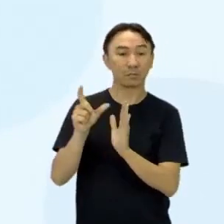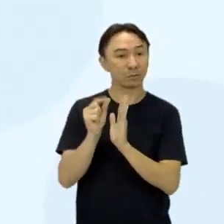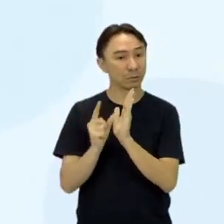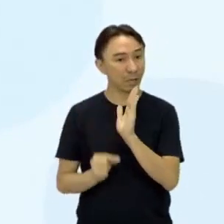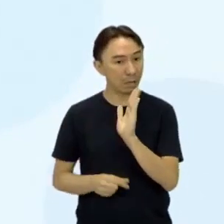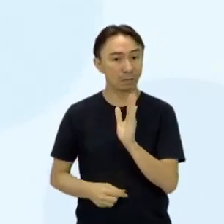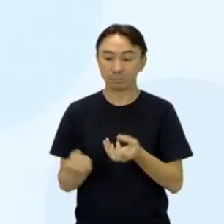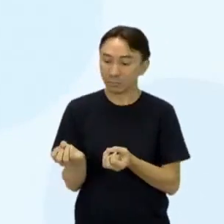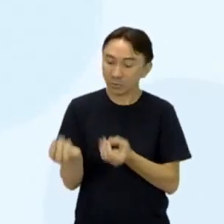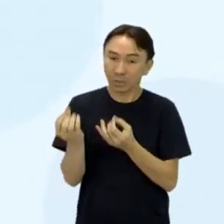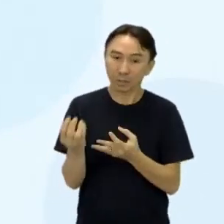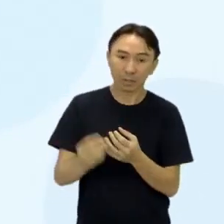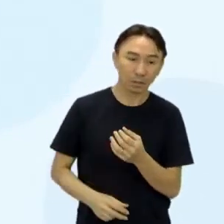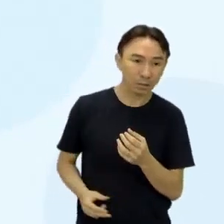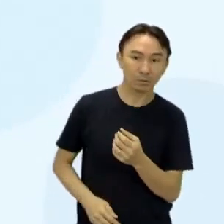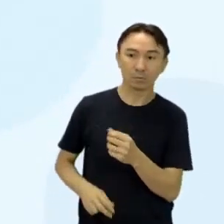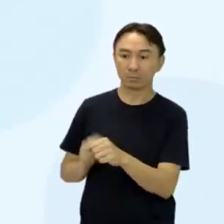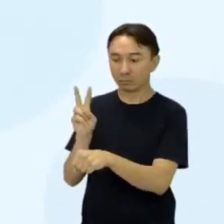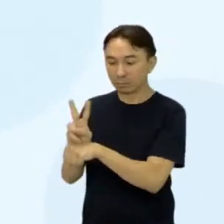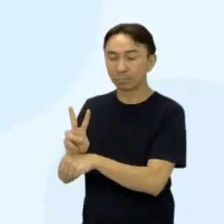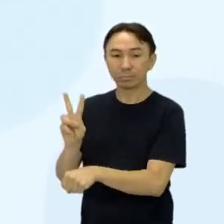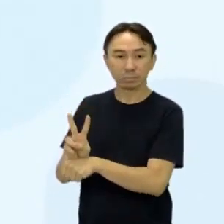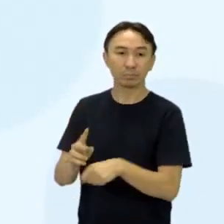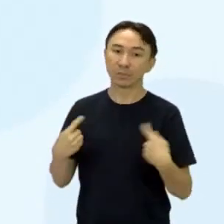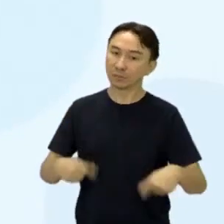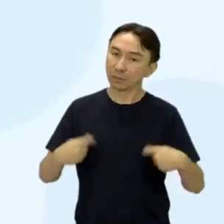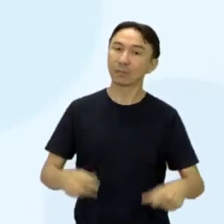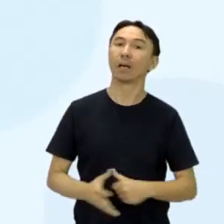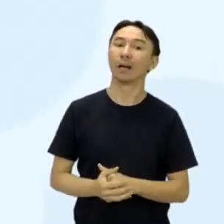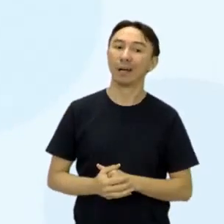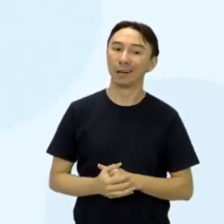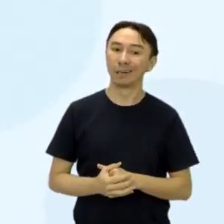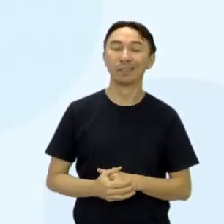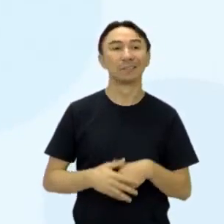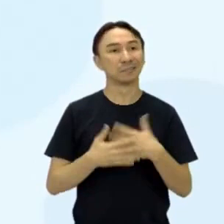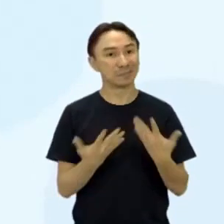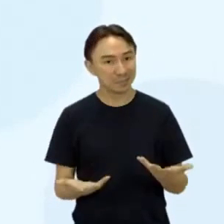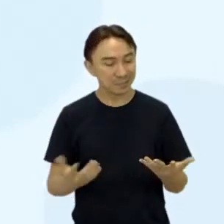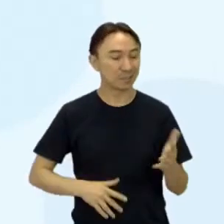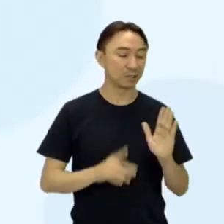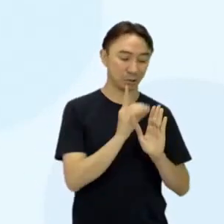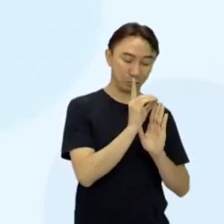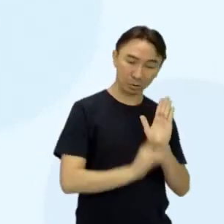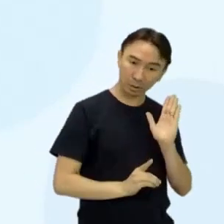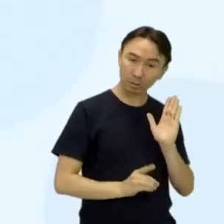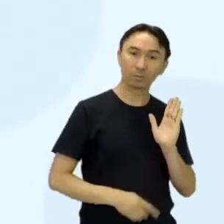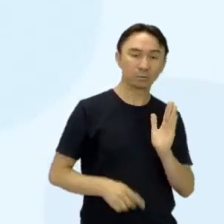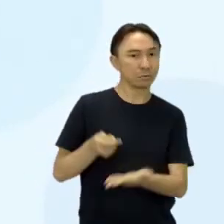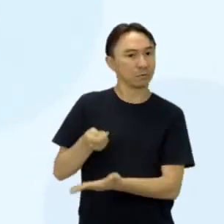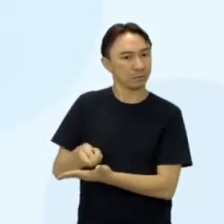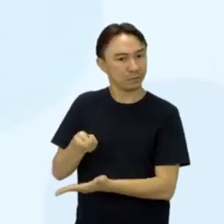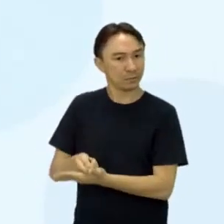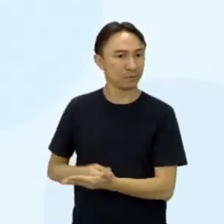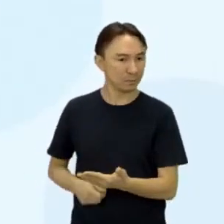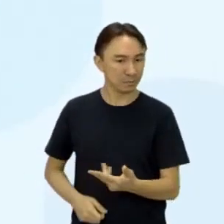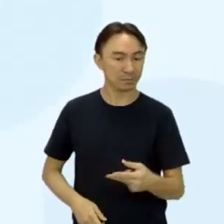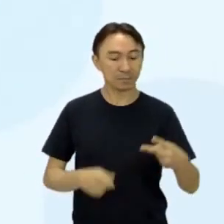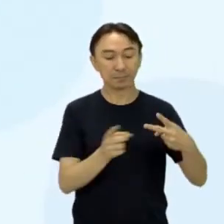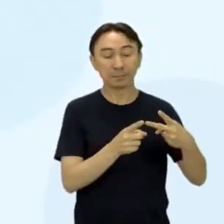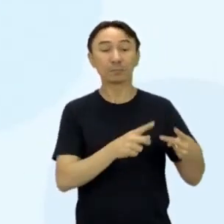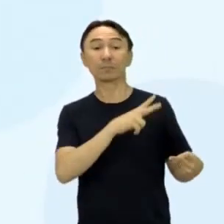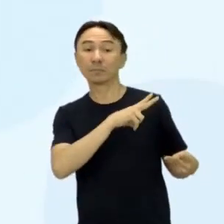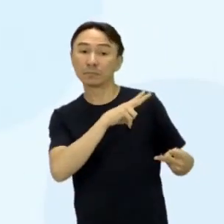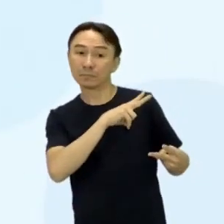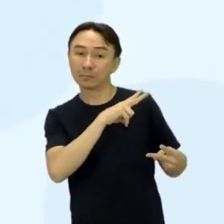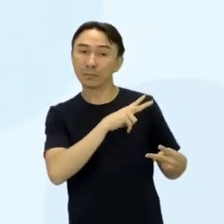tem o dever de preservar os dados de outras pessoas, né? A gente tem o direito a ter a nossa privacidade respeitada online, mas a gente